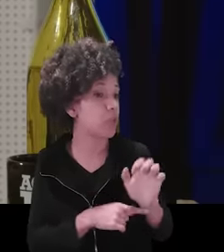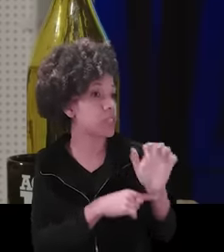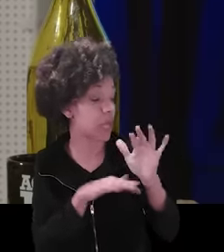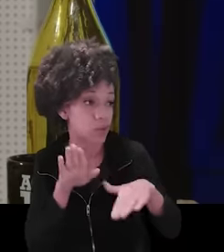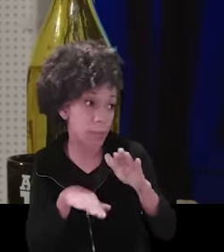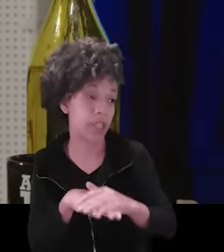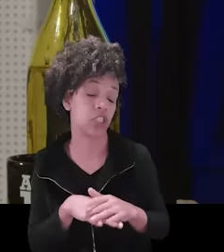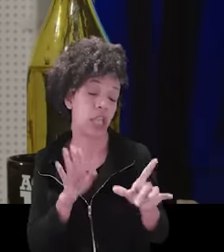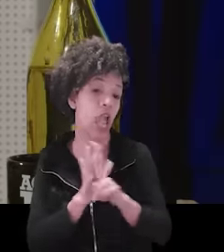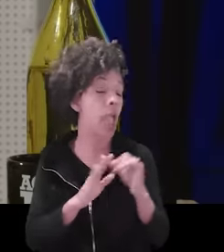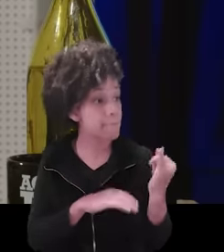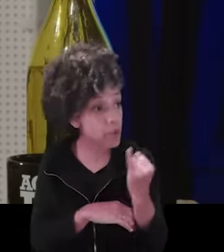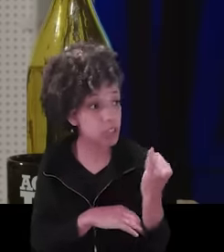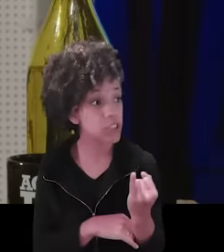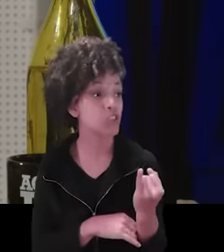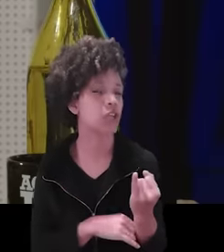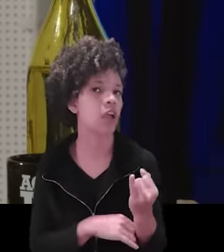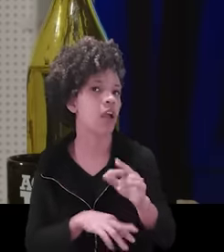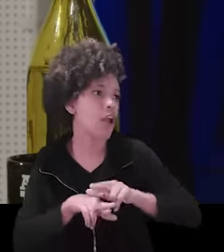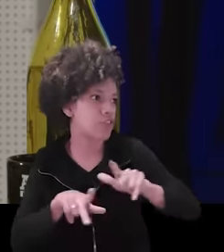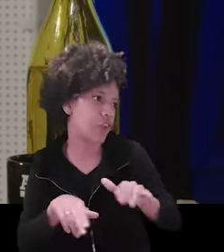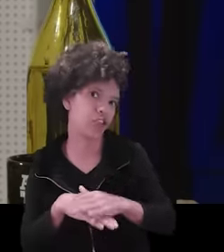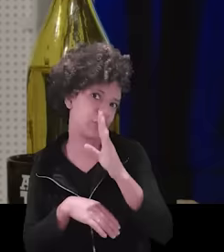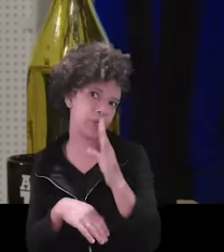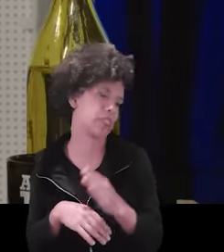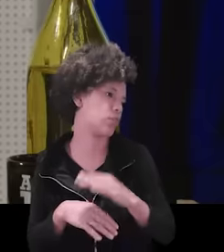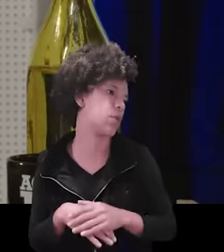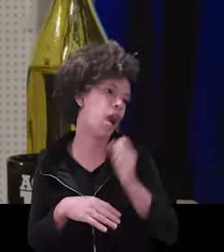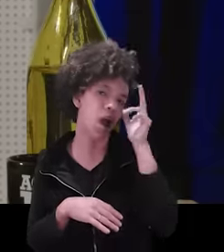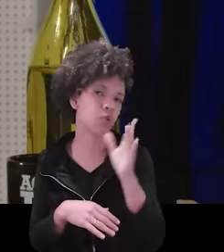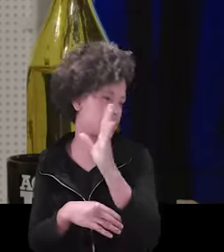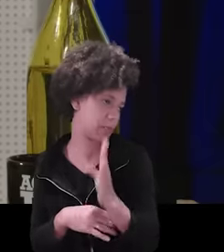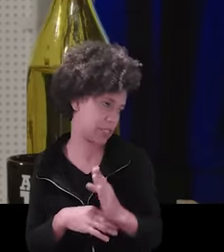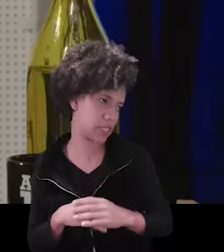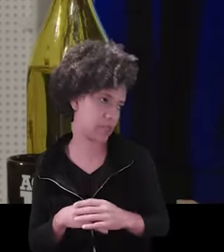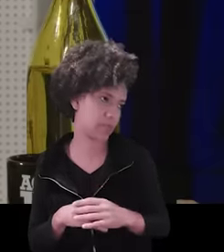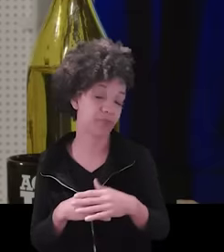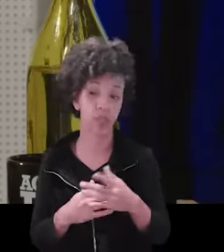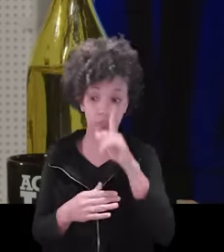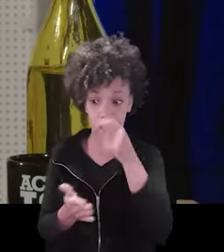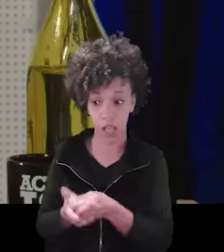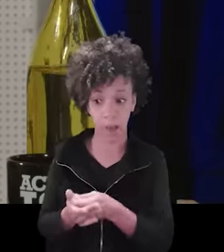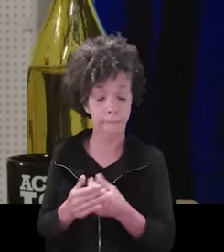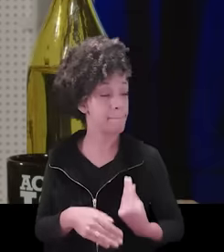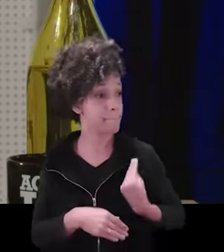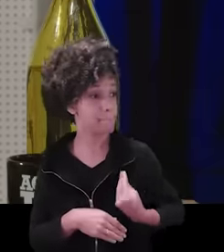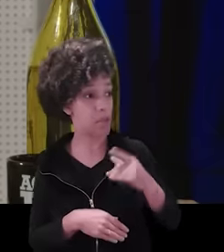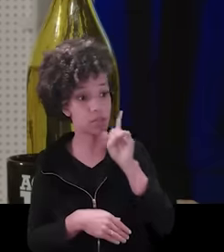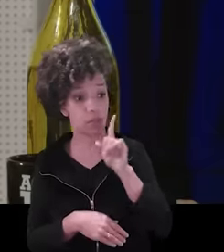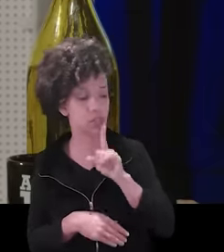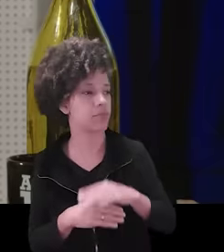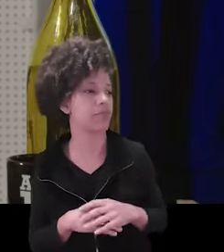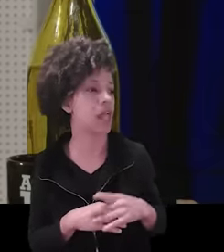estados então é tão importante você é diferente do Brasil de chegar aqui a cultura brasileira quando você decide